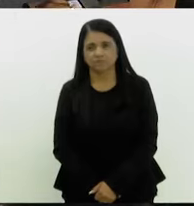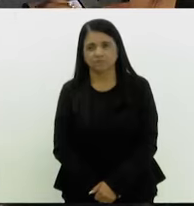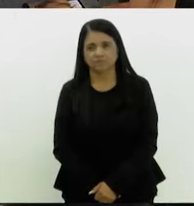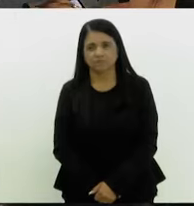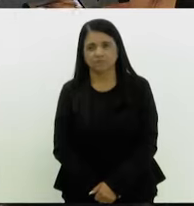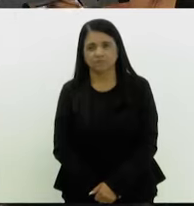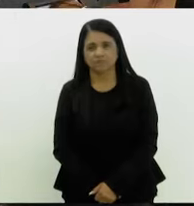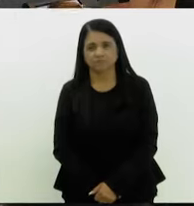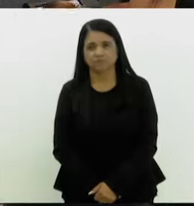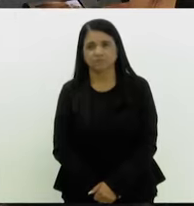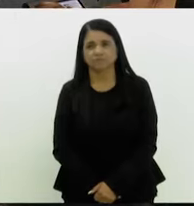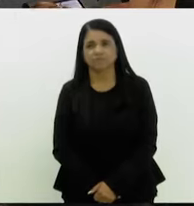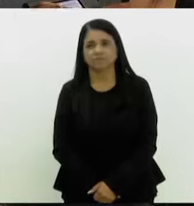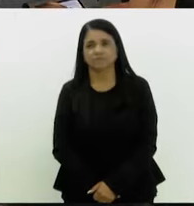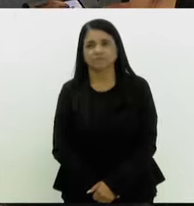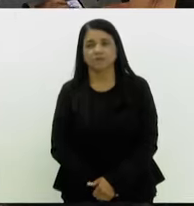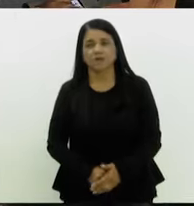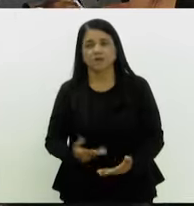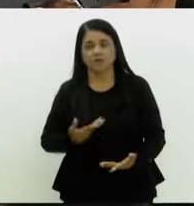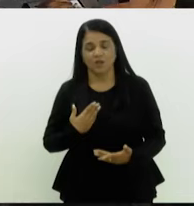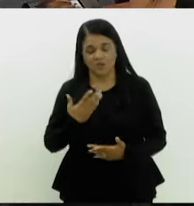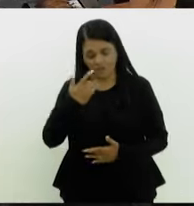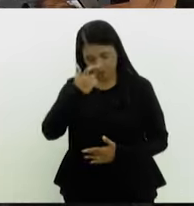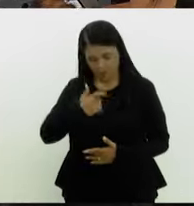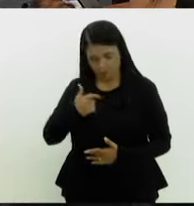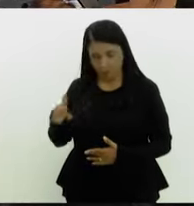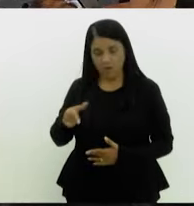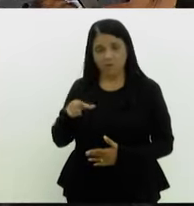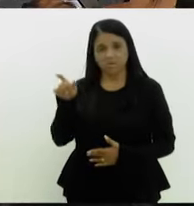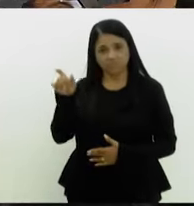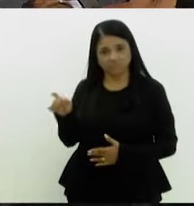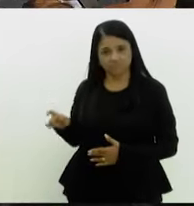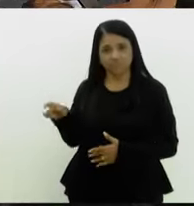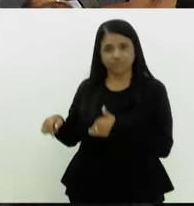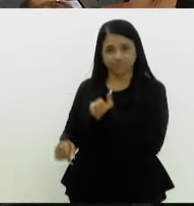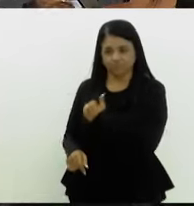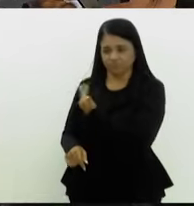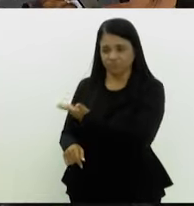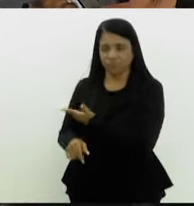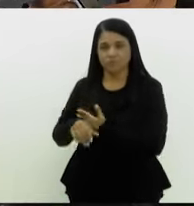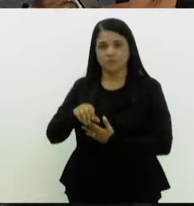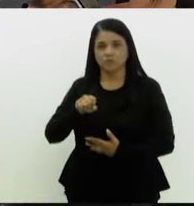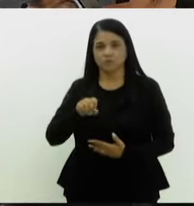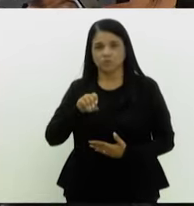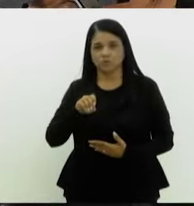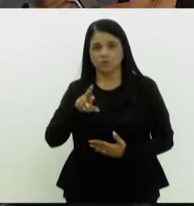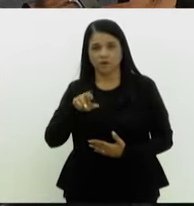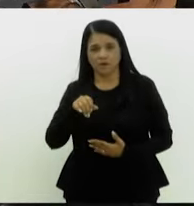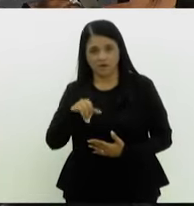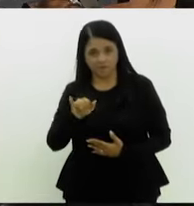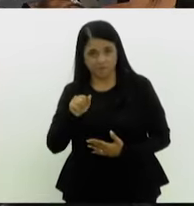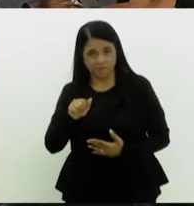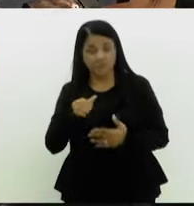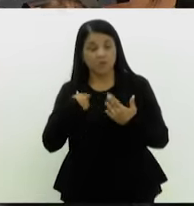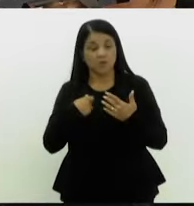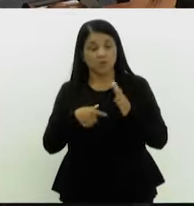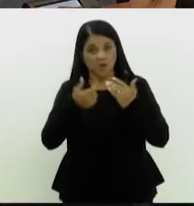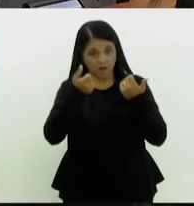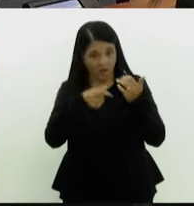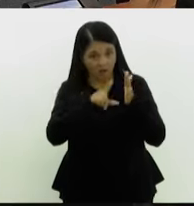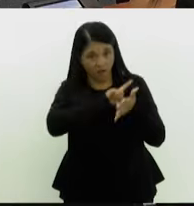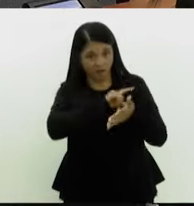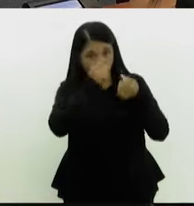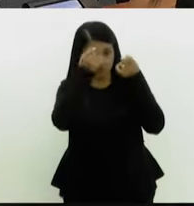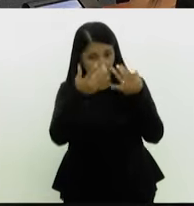bom vamos aqui comandar eu e a Soraia com você Soraia querida bom gente então como falei para vocês nós temos nessa